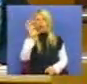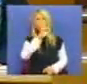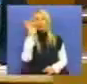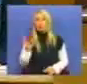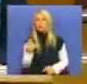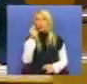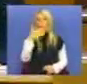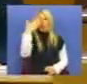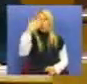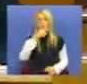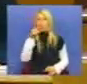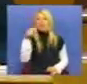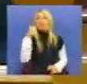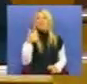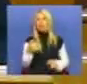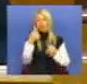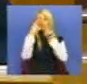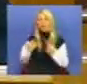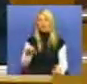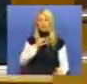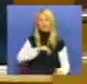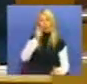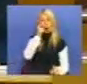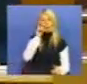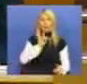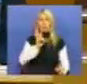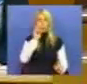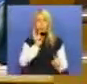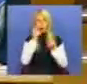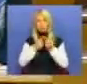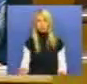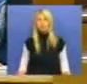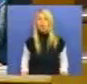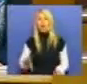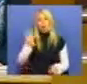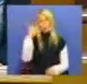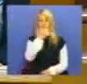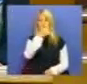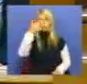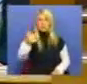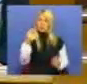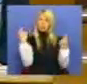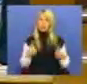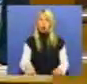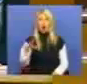quase 1/5 de diferença salarial entre homens e mulheres, quando em 2005